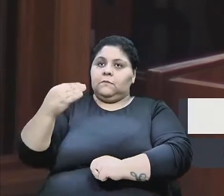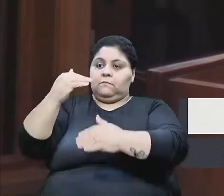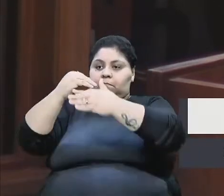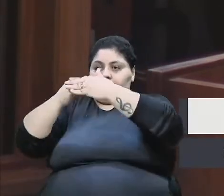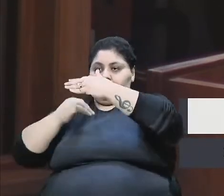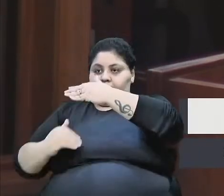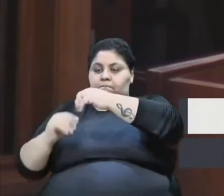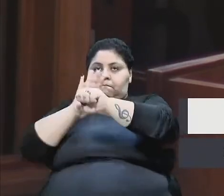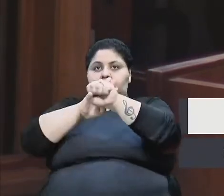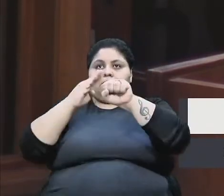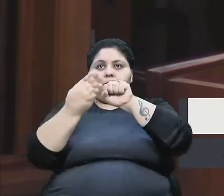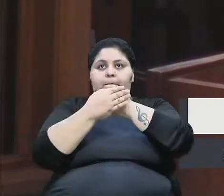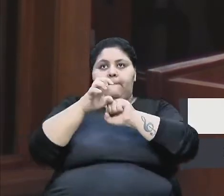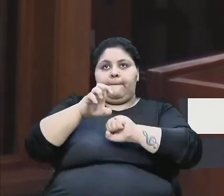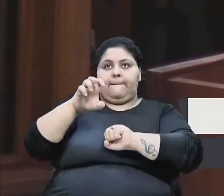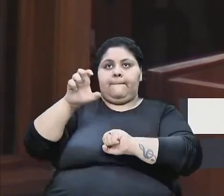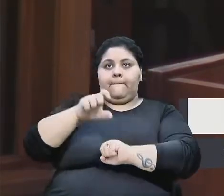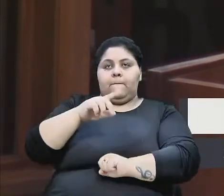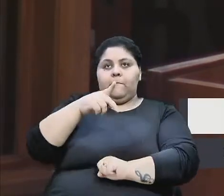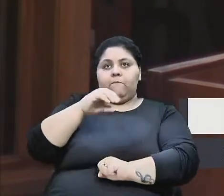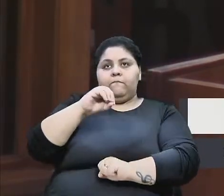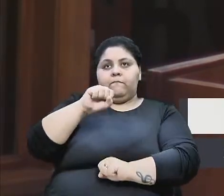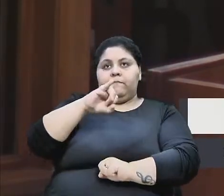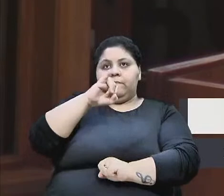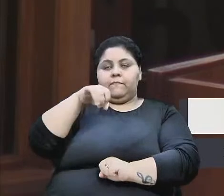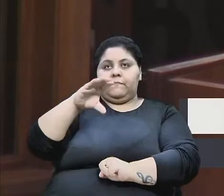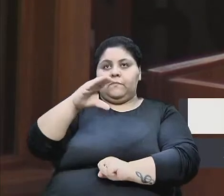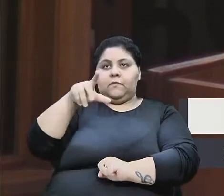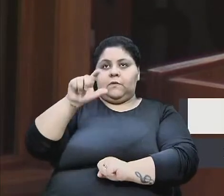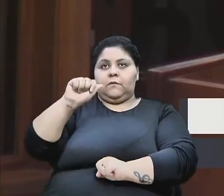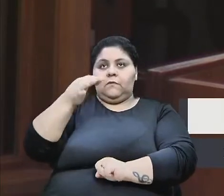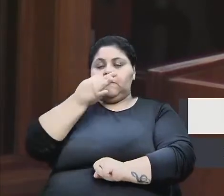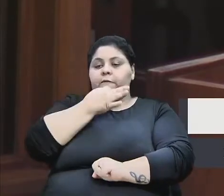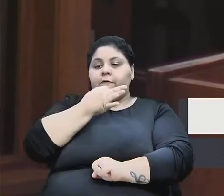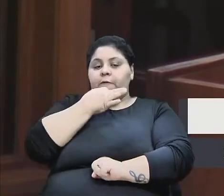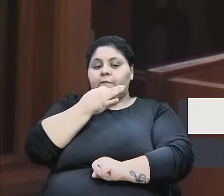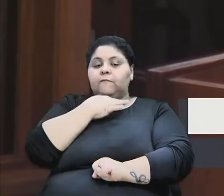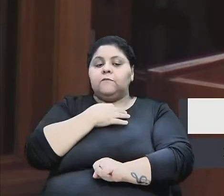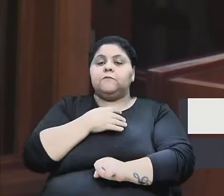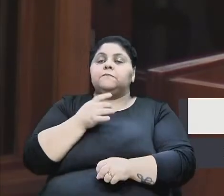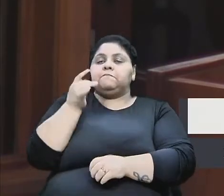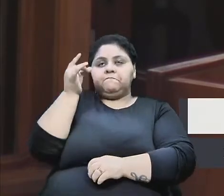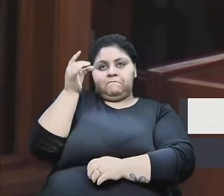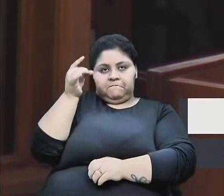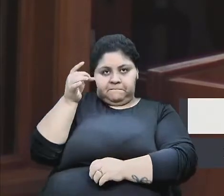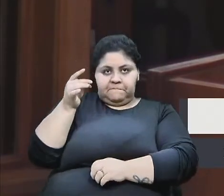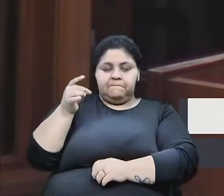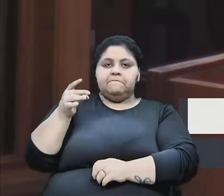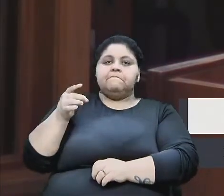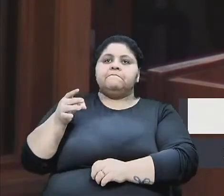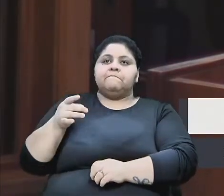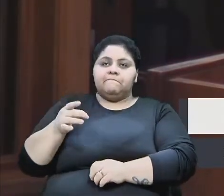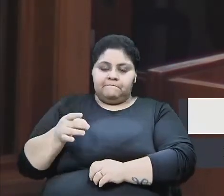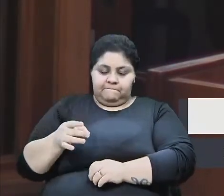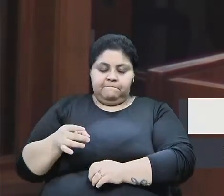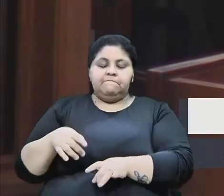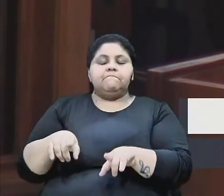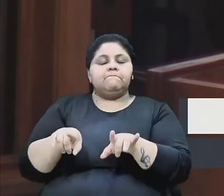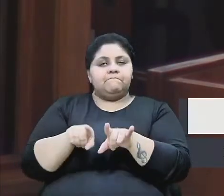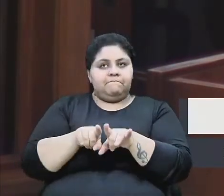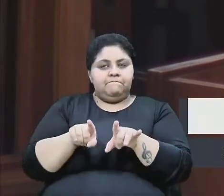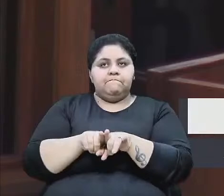bairro exposição em Caxias do Sul Foi um momento especialmente